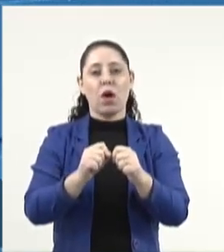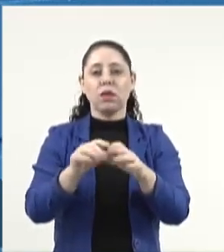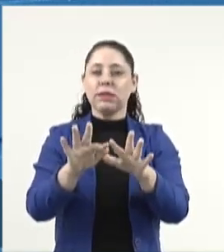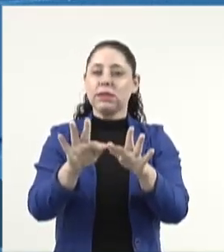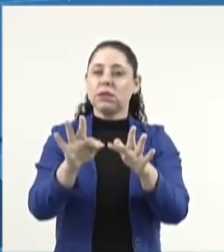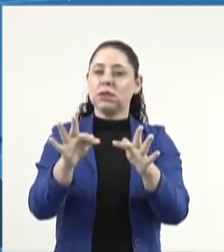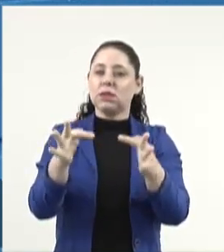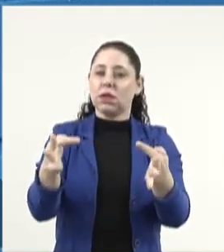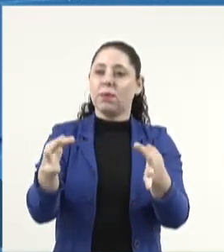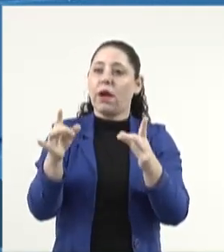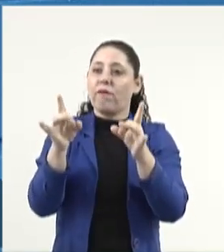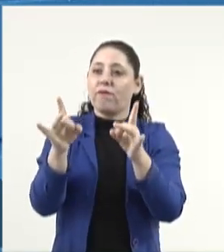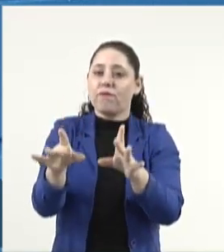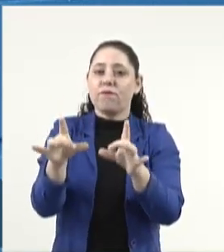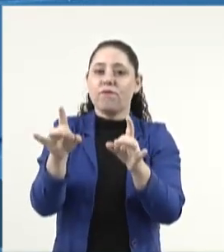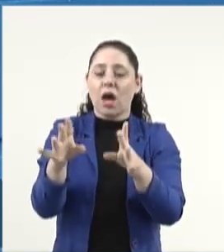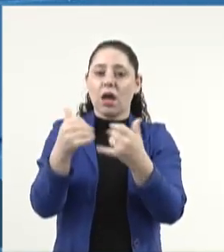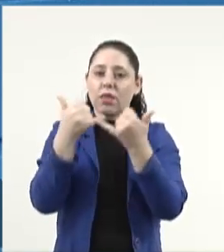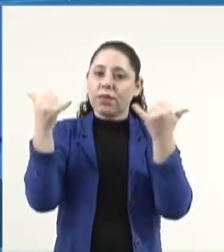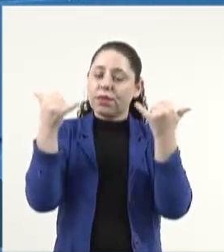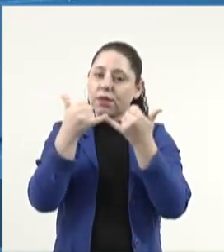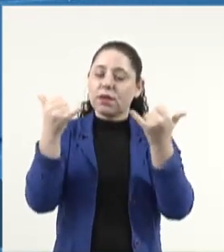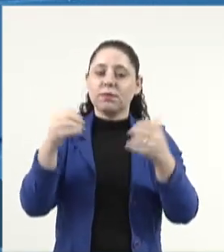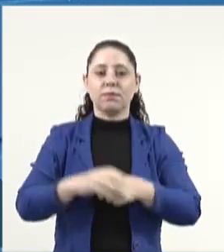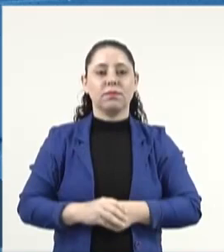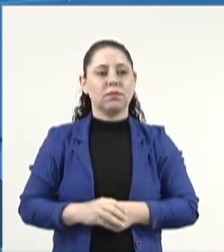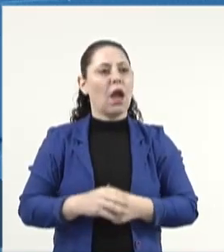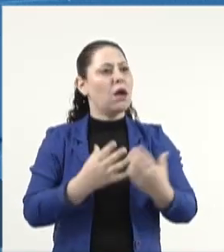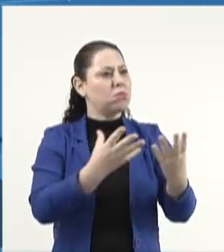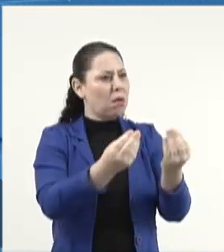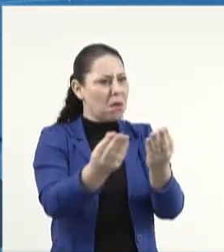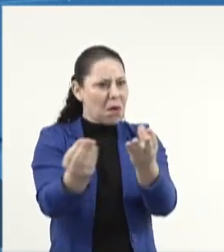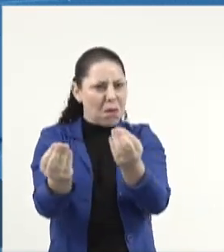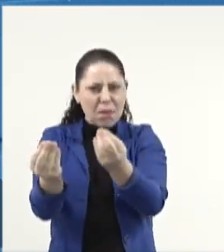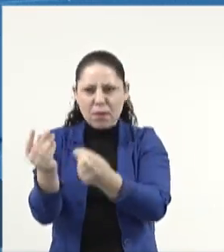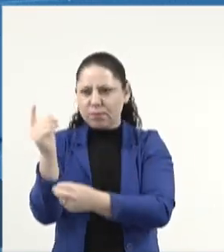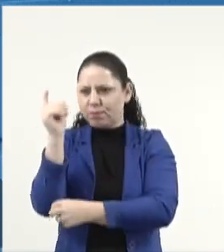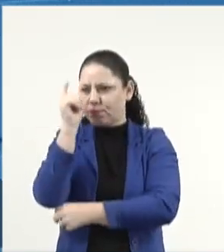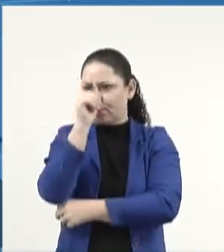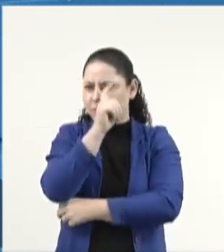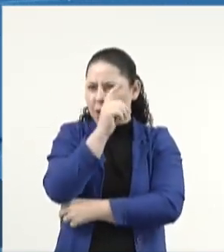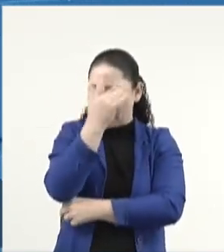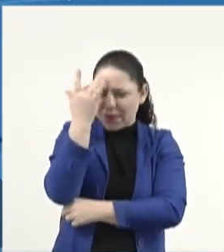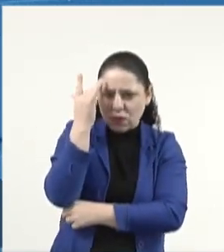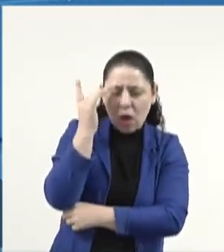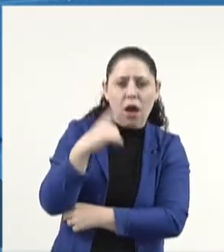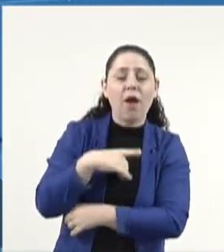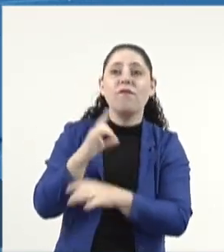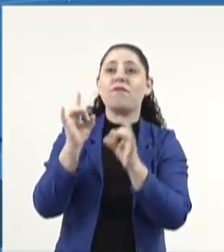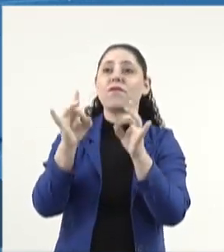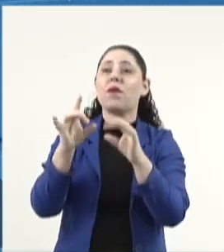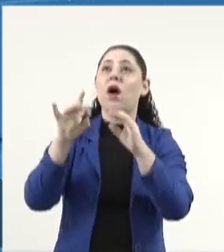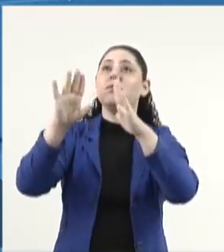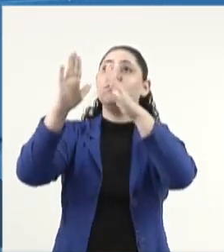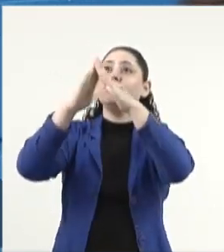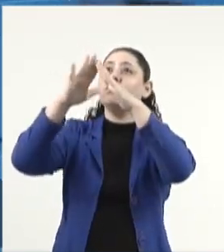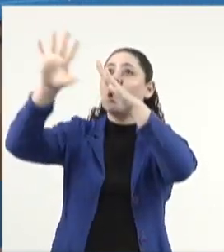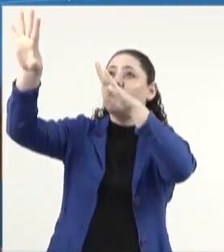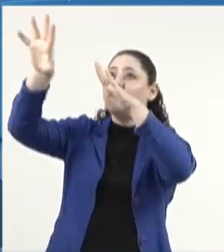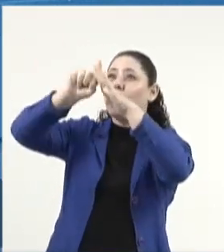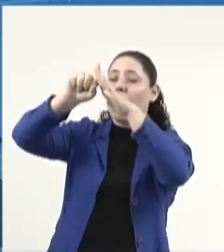desburocratizar a venda de energia. Tantas pessoas querendo vender energia solar, querendo